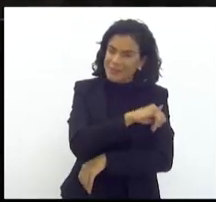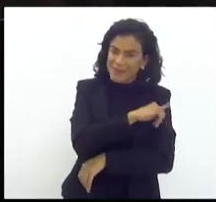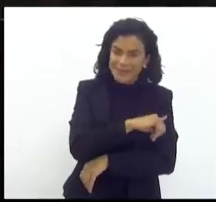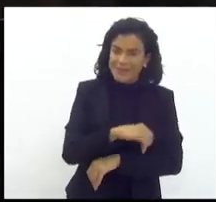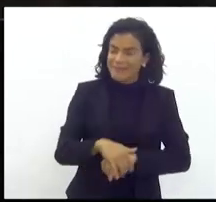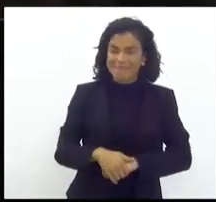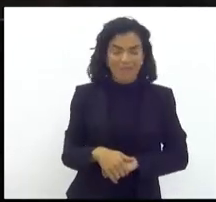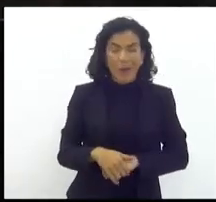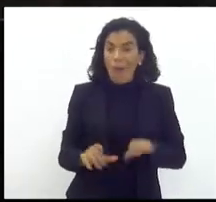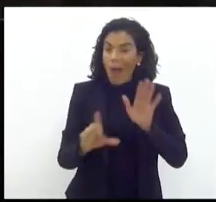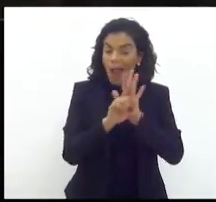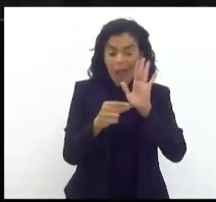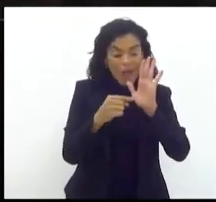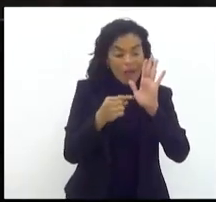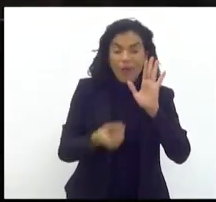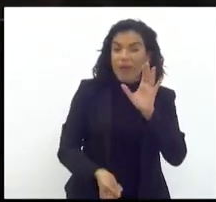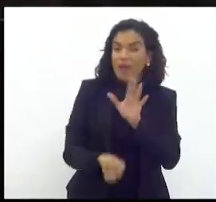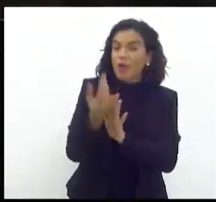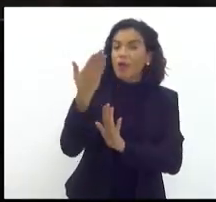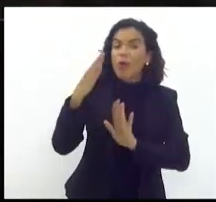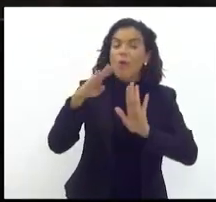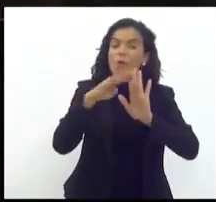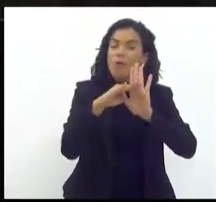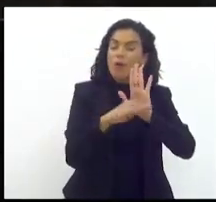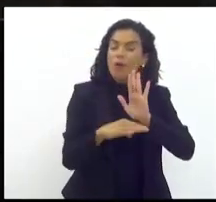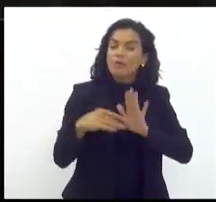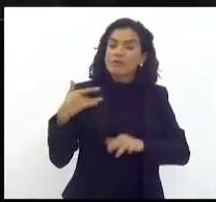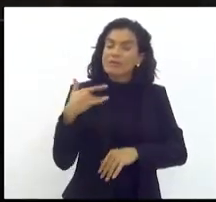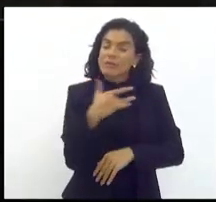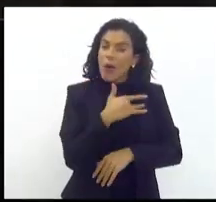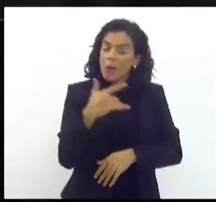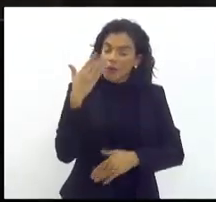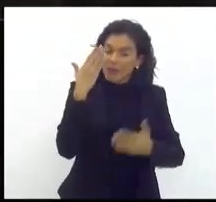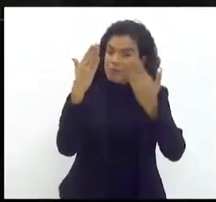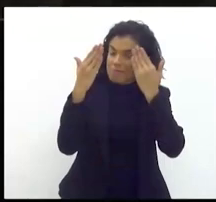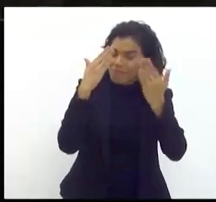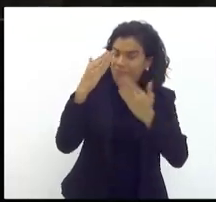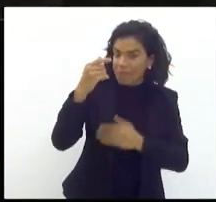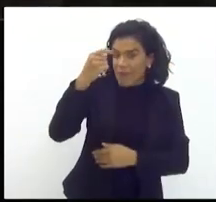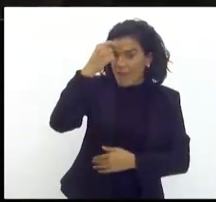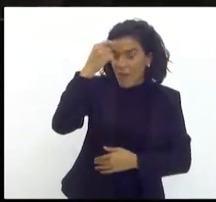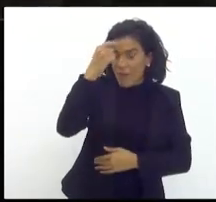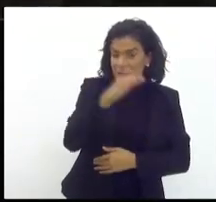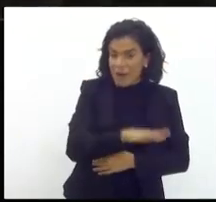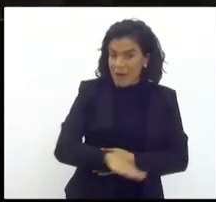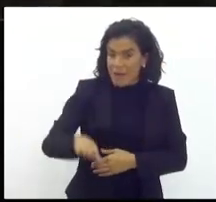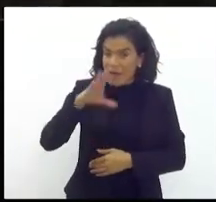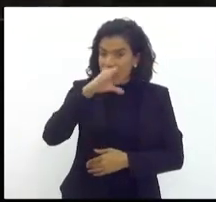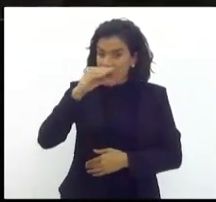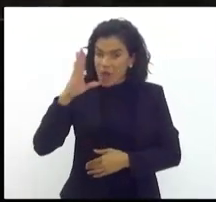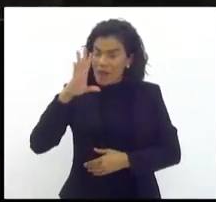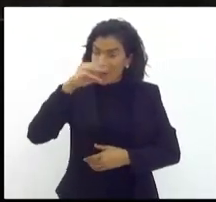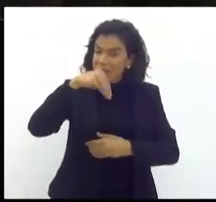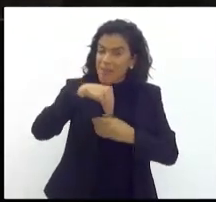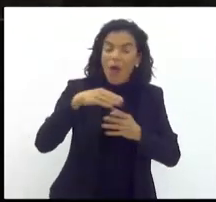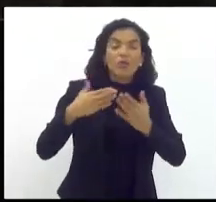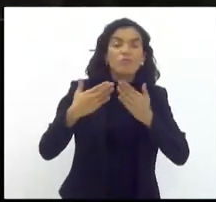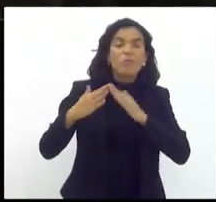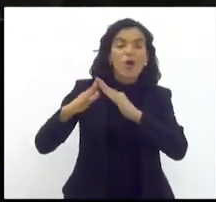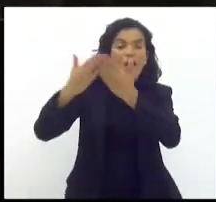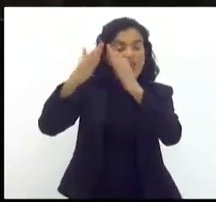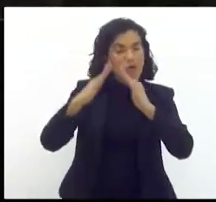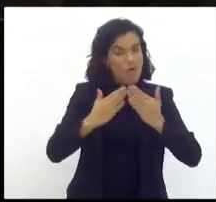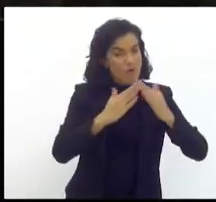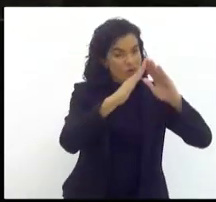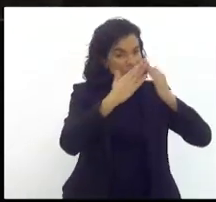uma lei que criou um programa de Saúde Mental para crianças e adolescentes dentro de favelas